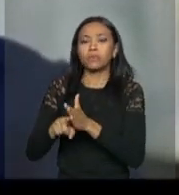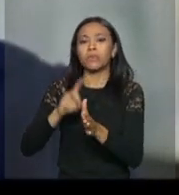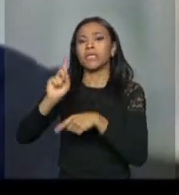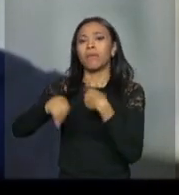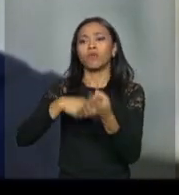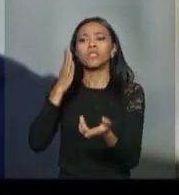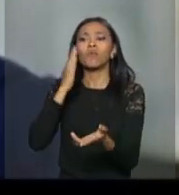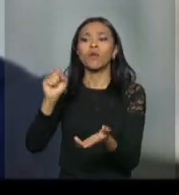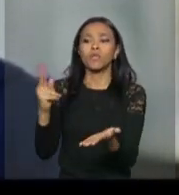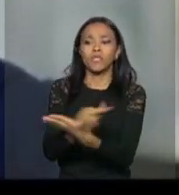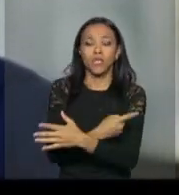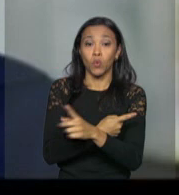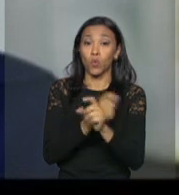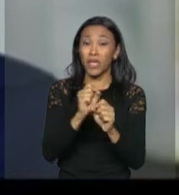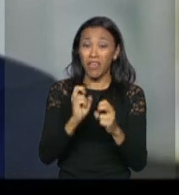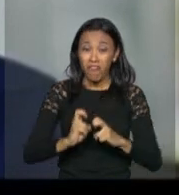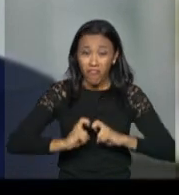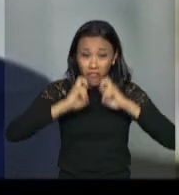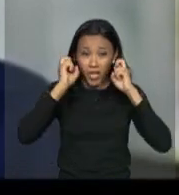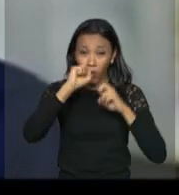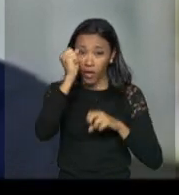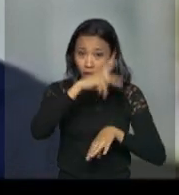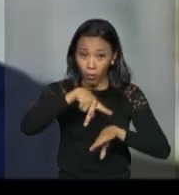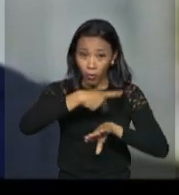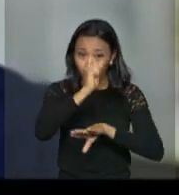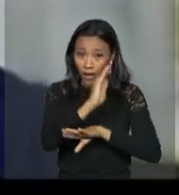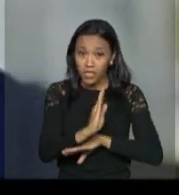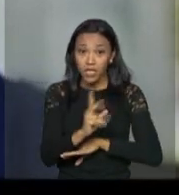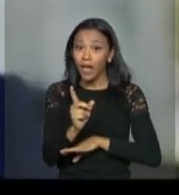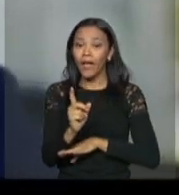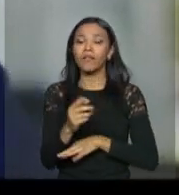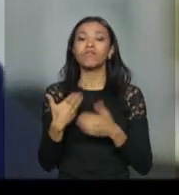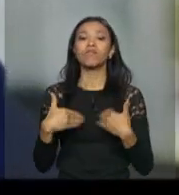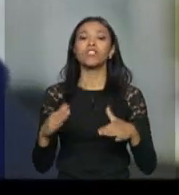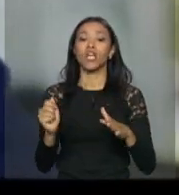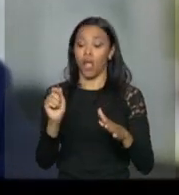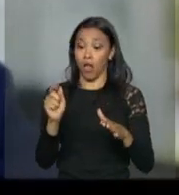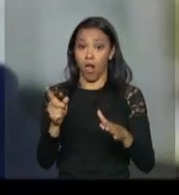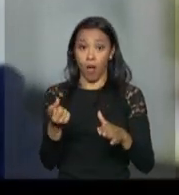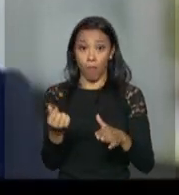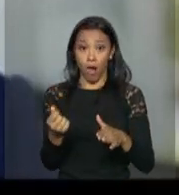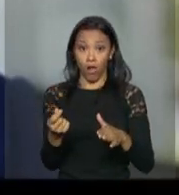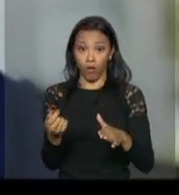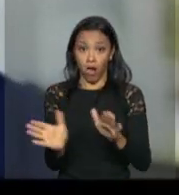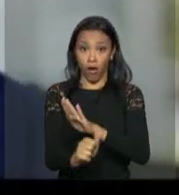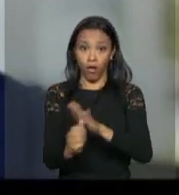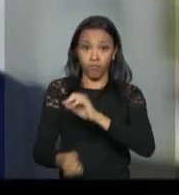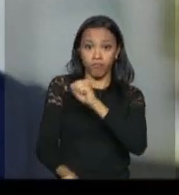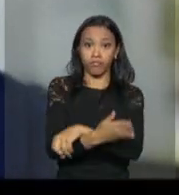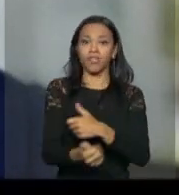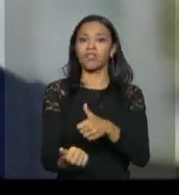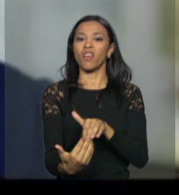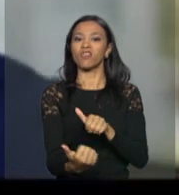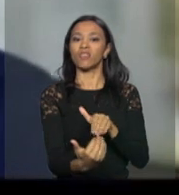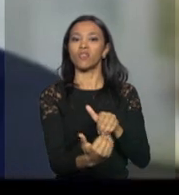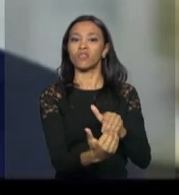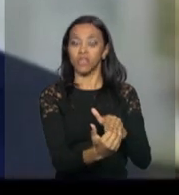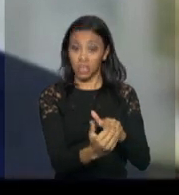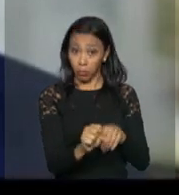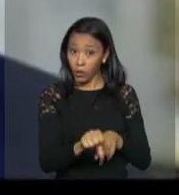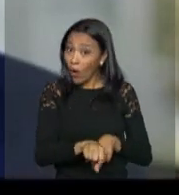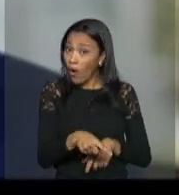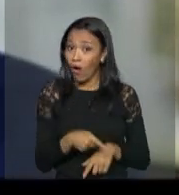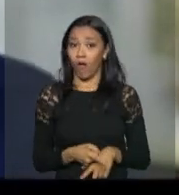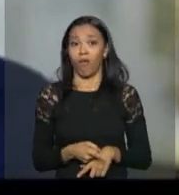pode envergonhar um país é não combater a corrupção, é varrer tudo para baixo do tapete. O